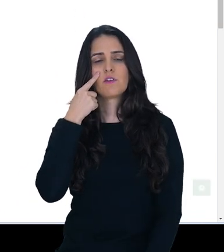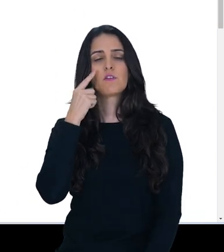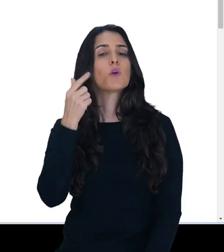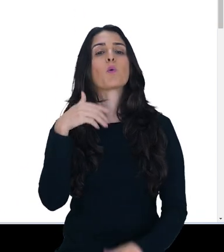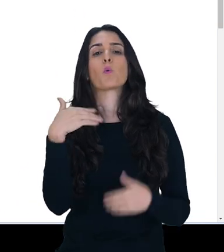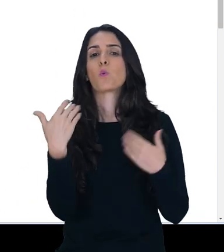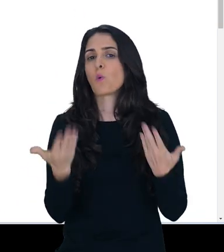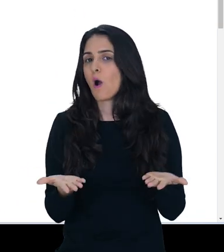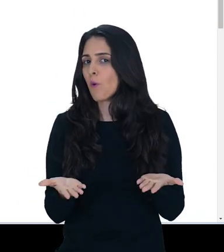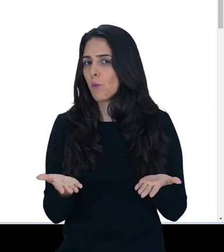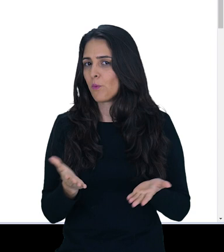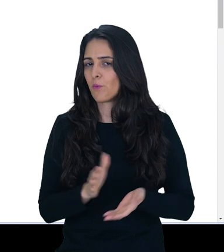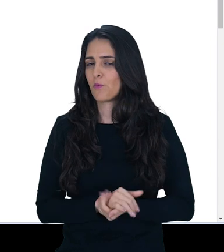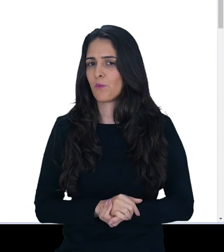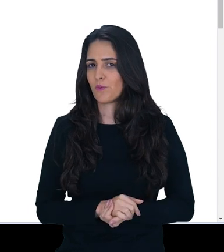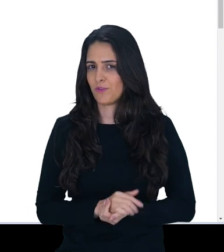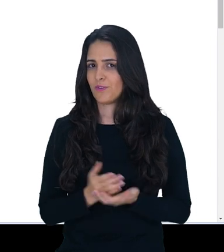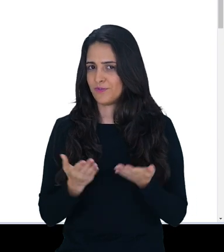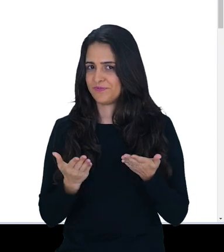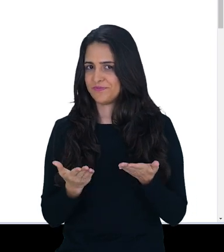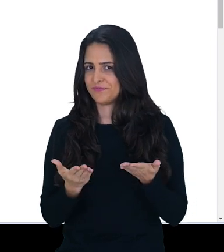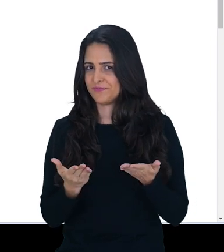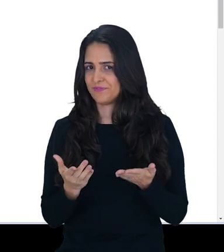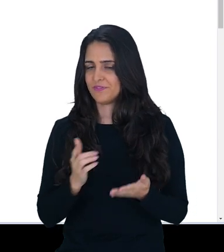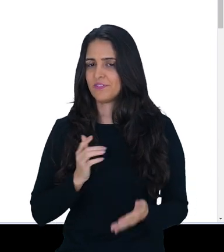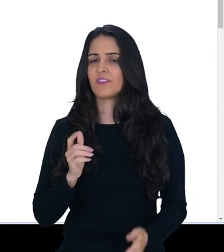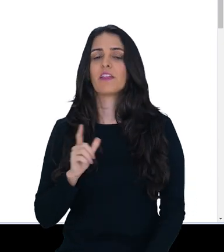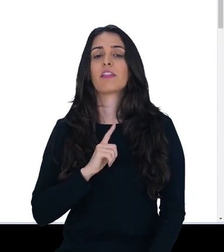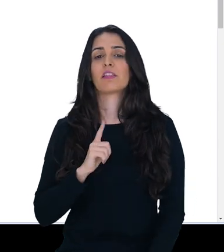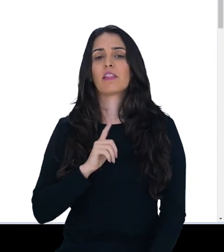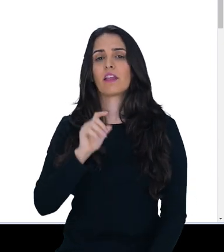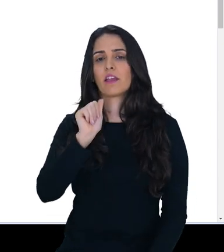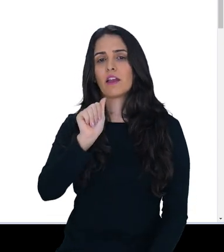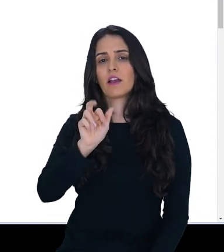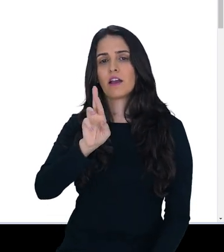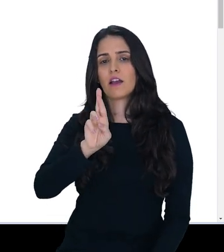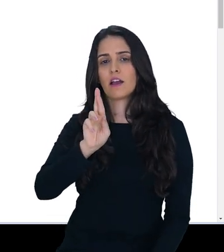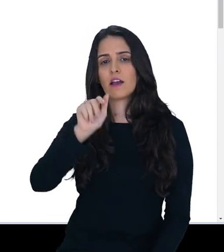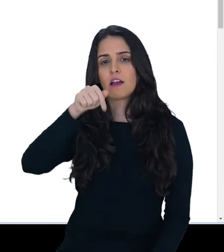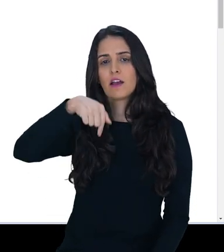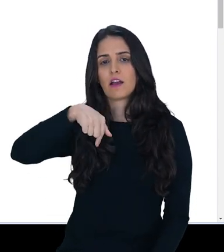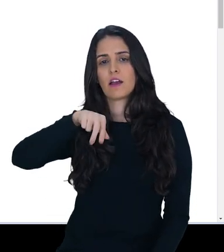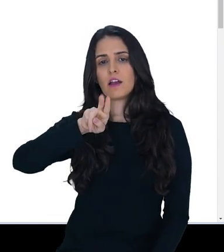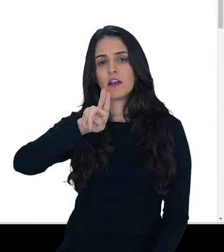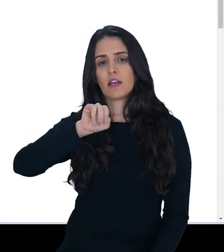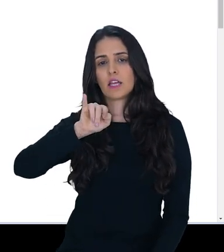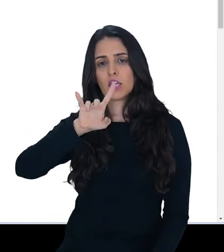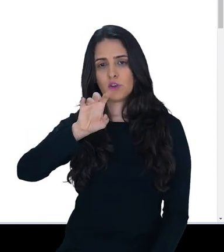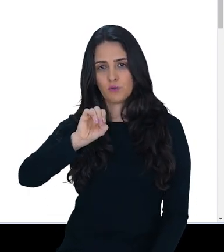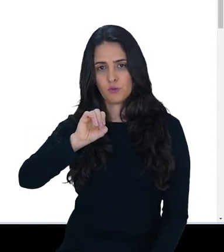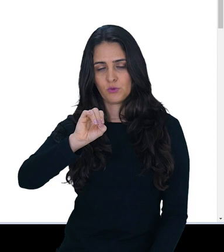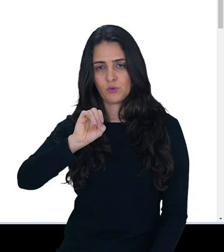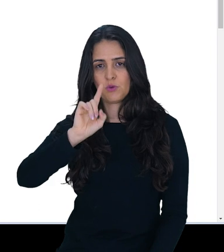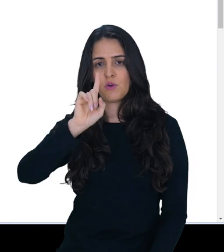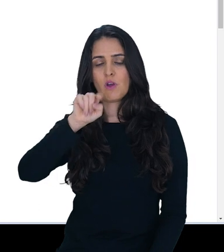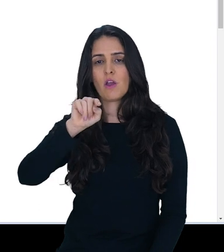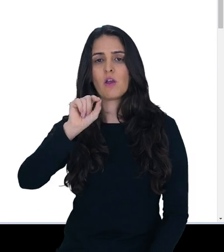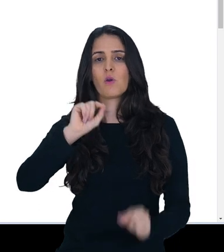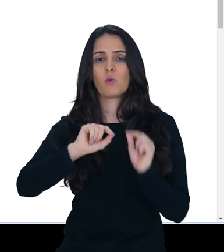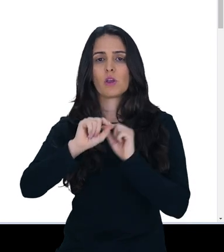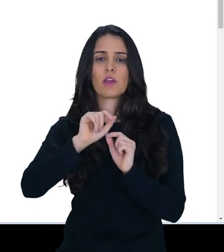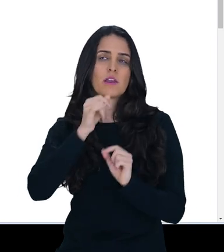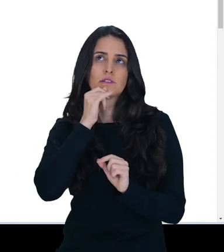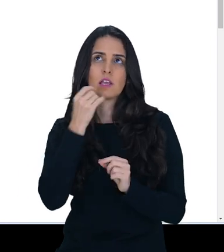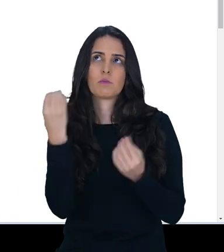esses campos então aqui por exemplo eu tenho um campo de arquivo onde aqui por exemplo cursista tem que colocar